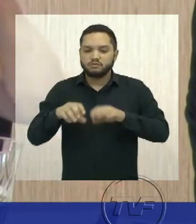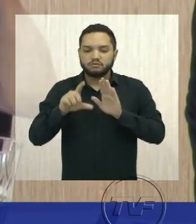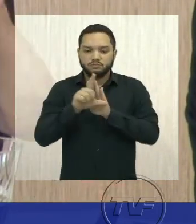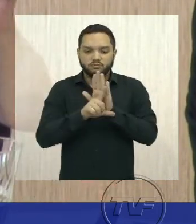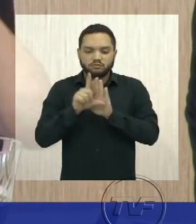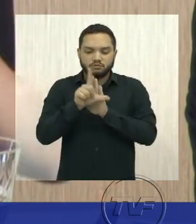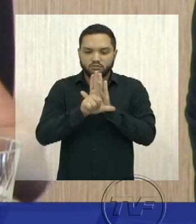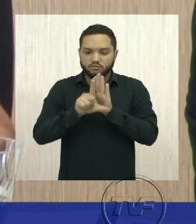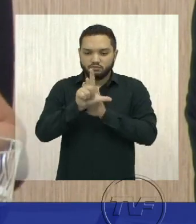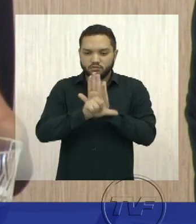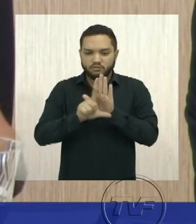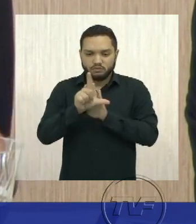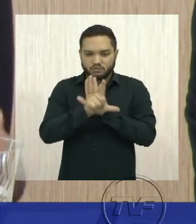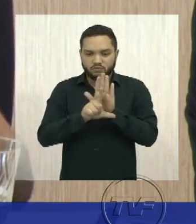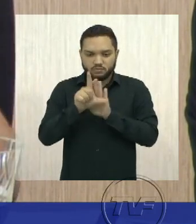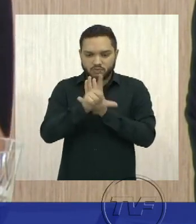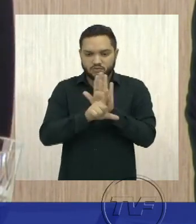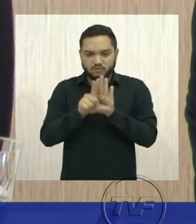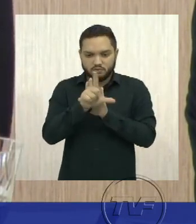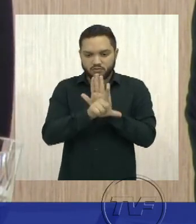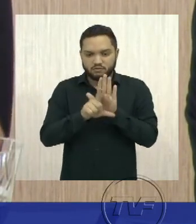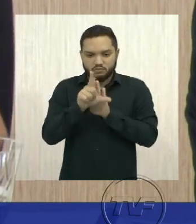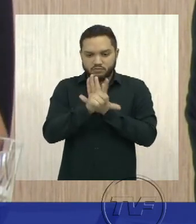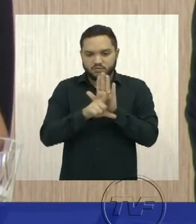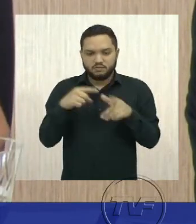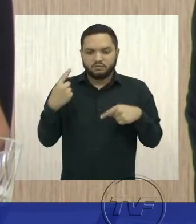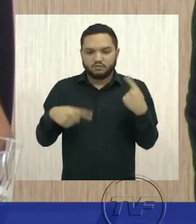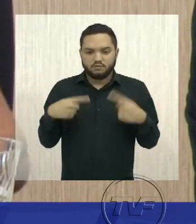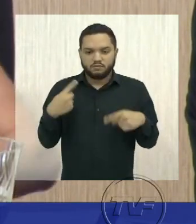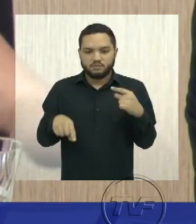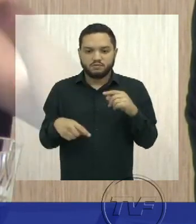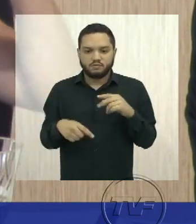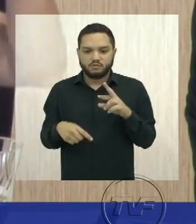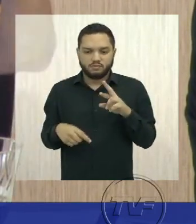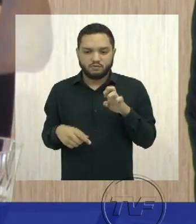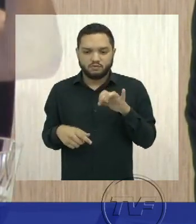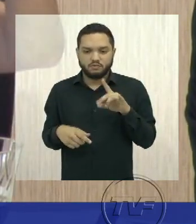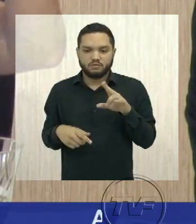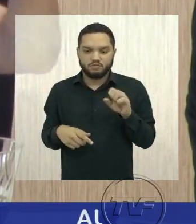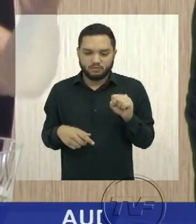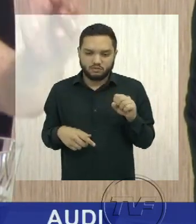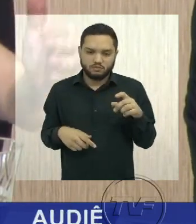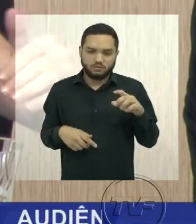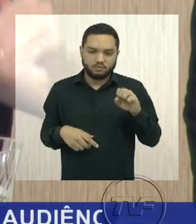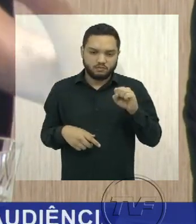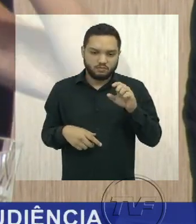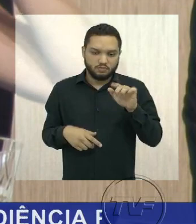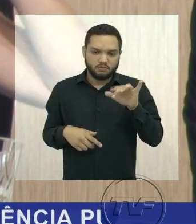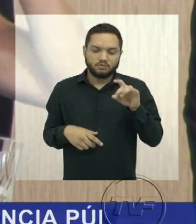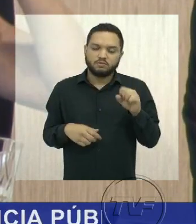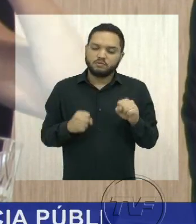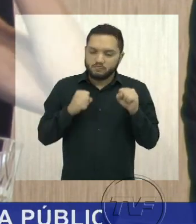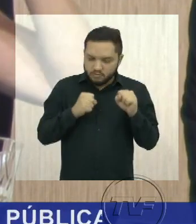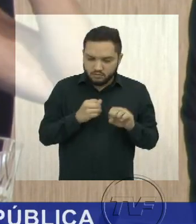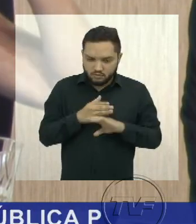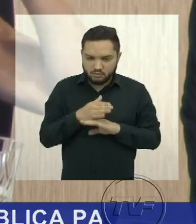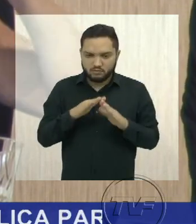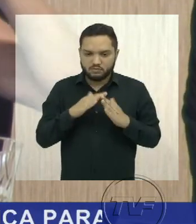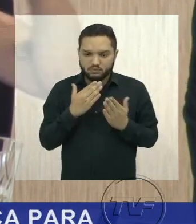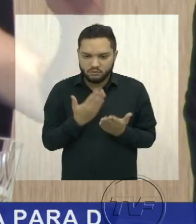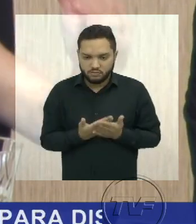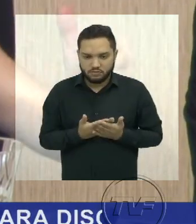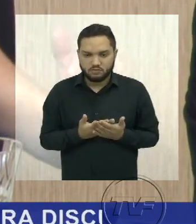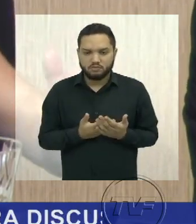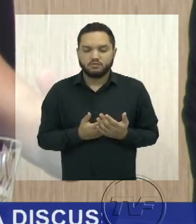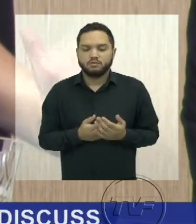conhecer, a dona Regiane quer conhecer sobre a política de resíduos sólidos. A gente vai na sua escola, a gente vai